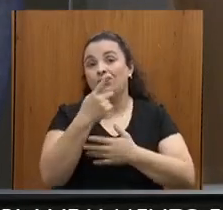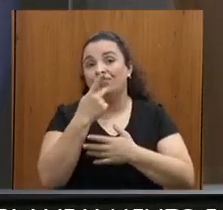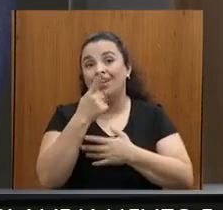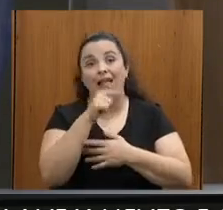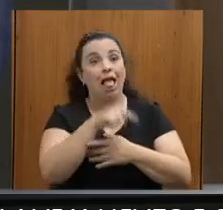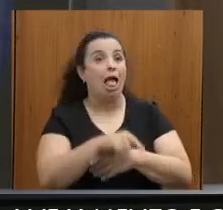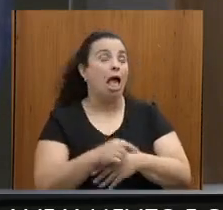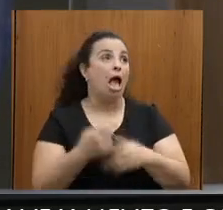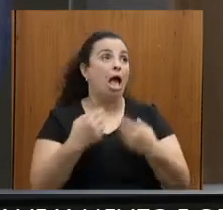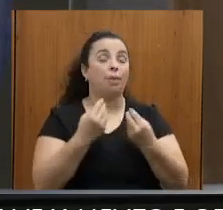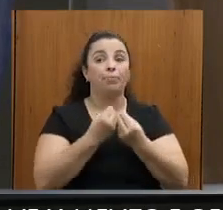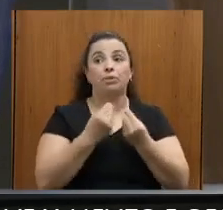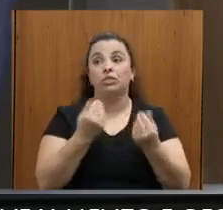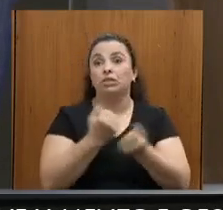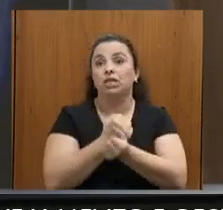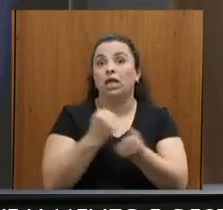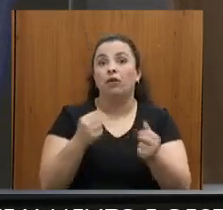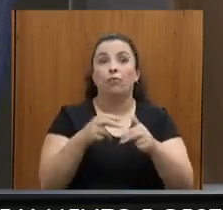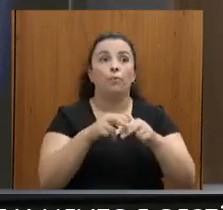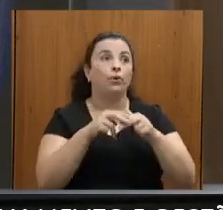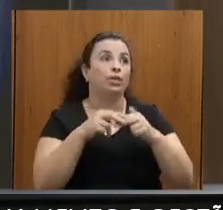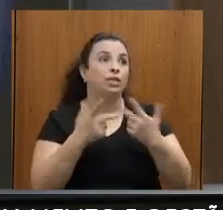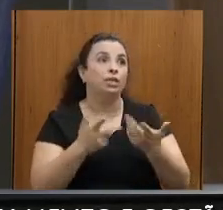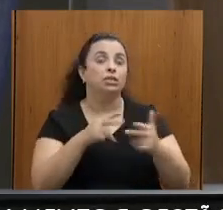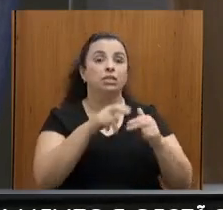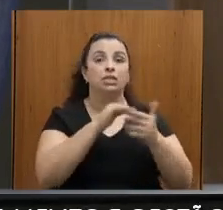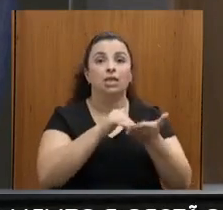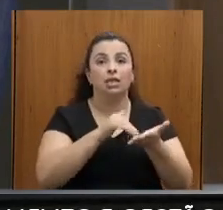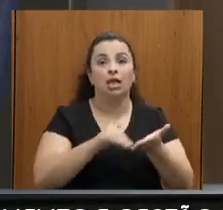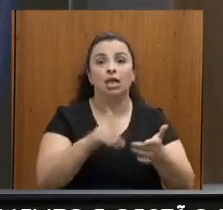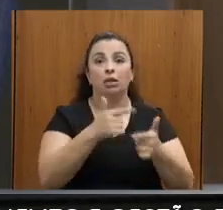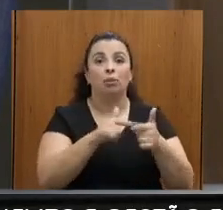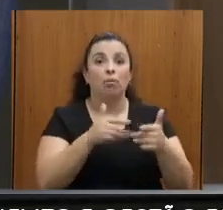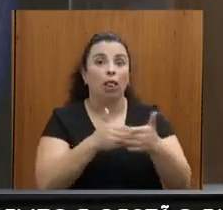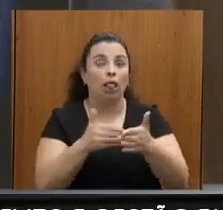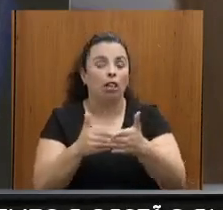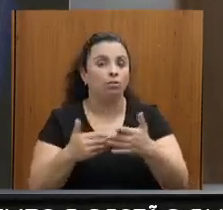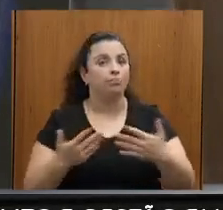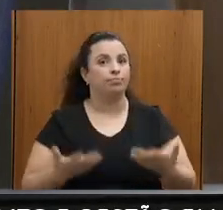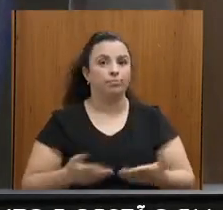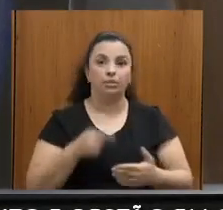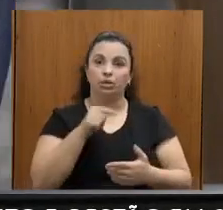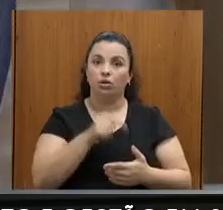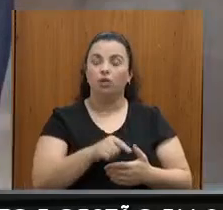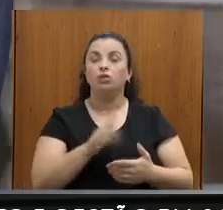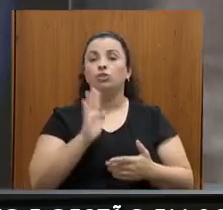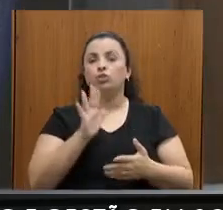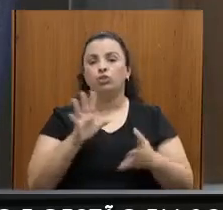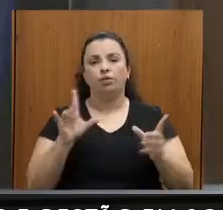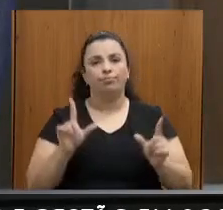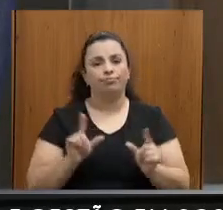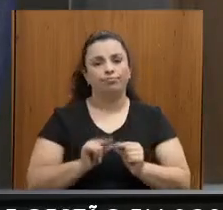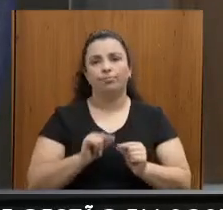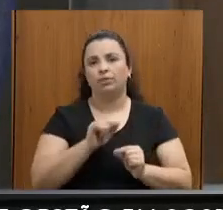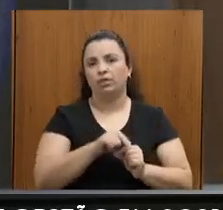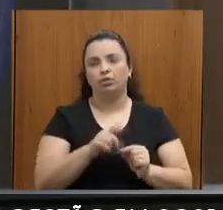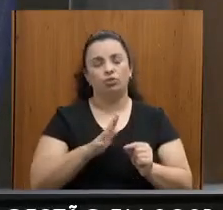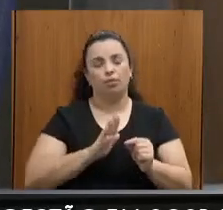que era inviável pela execução pela secretaria. Então, isso nós já encurtamos esse caminho.